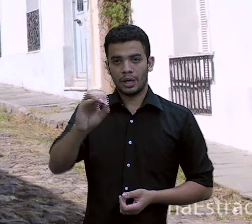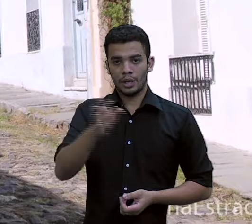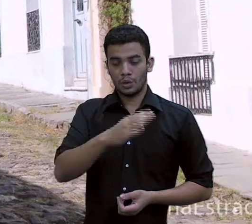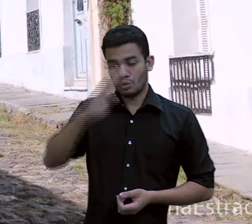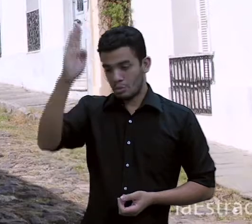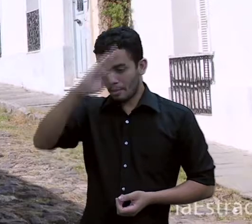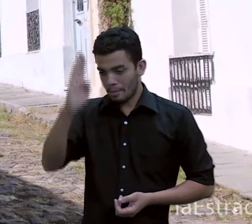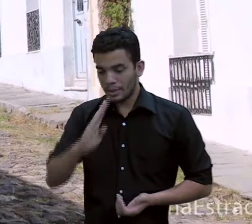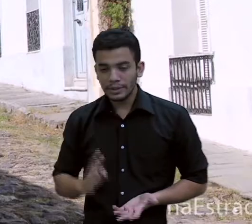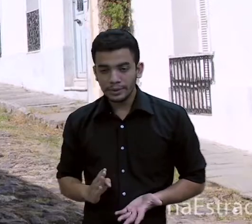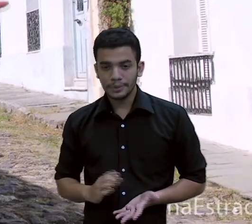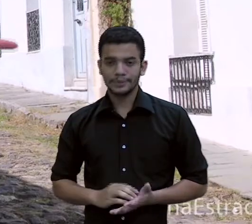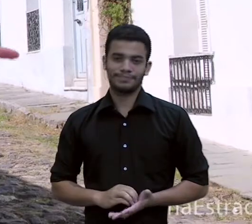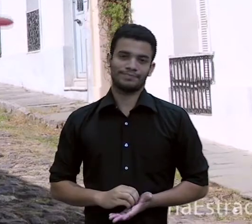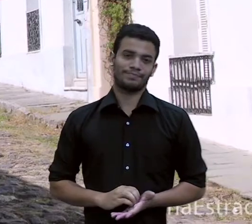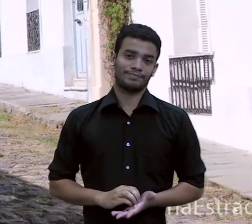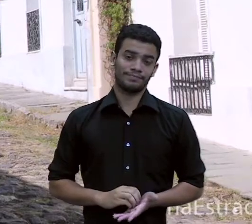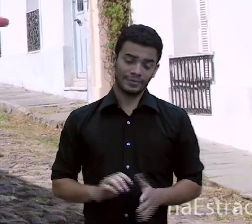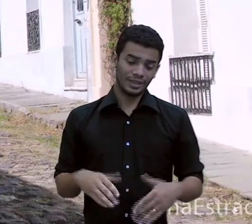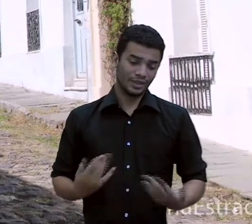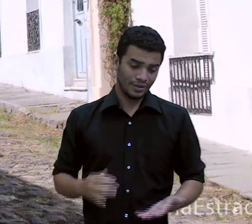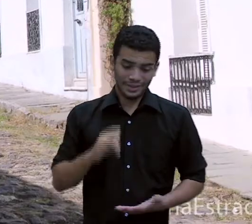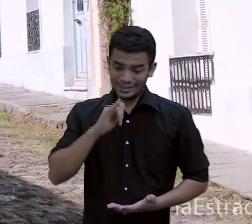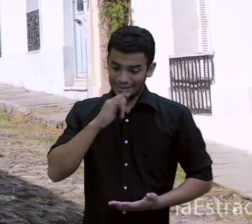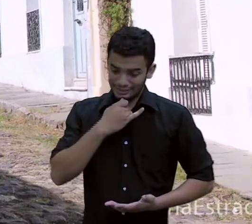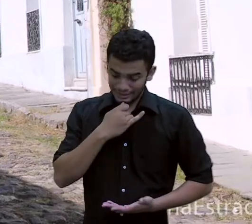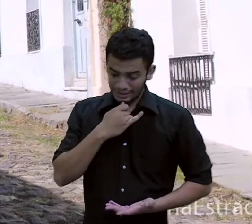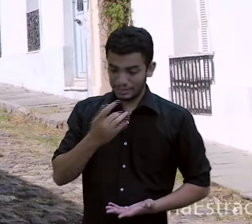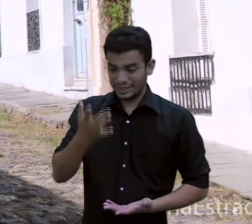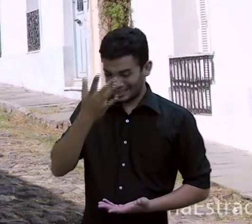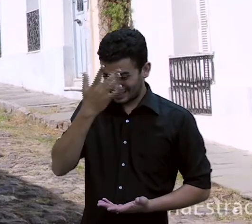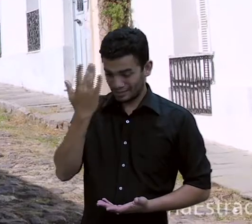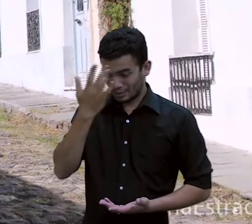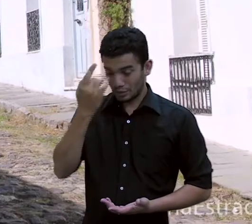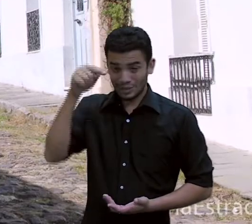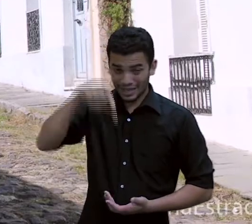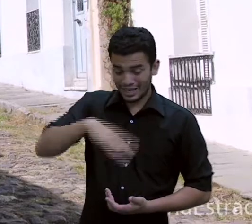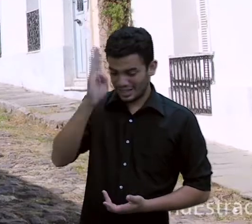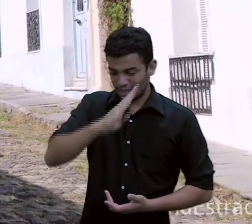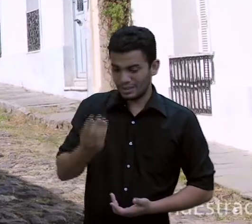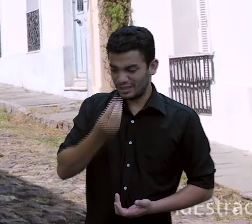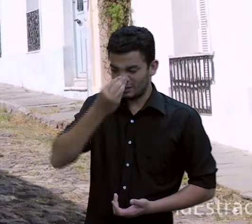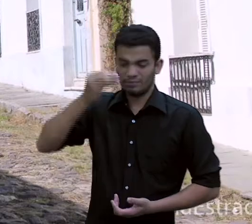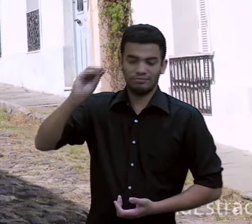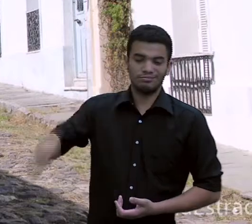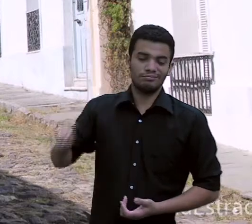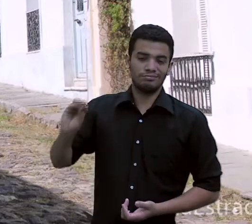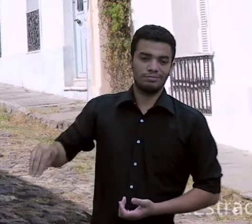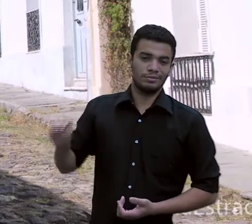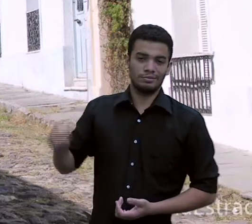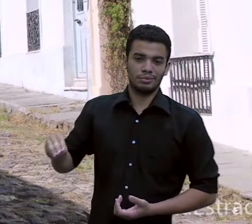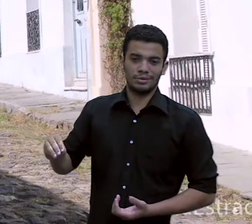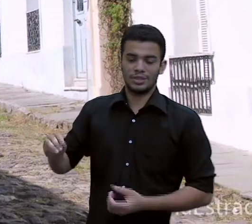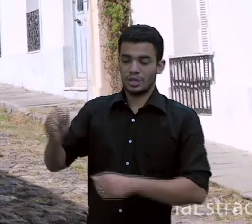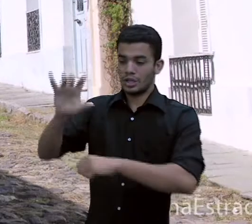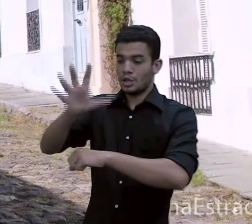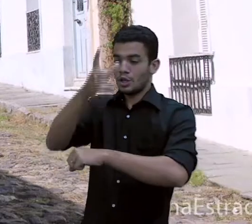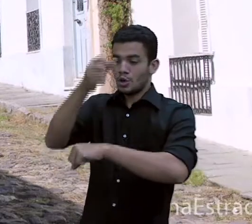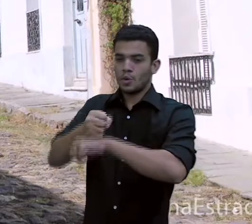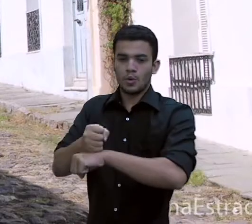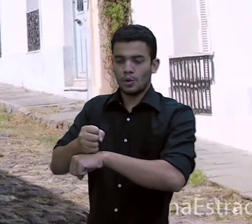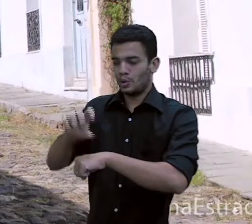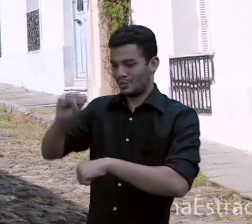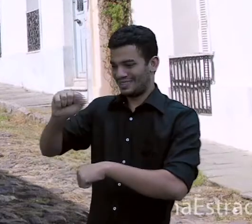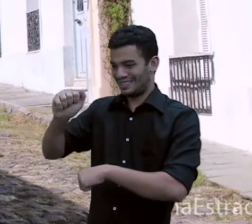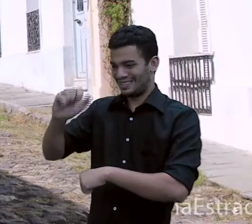brasileiros. Ninguém gosta de remoer derrotas, não é mesmo? E Colônia de Sacramento é a cidade